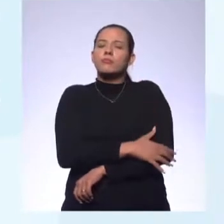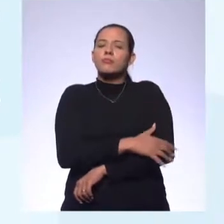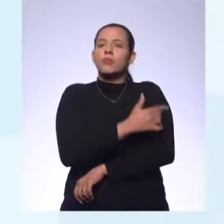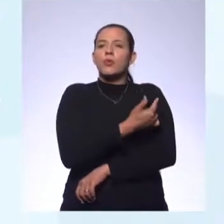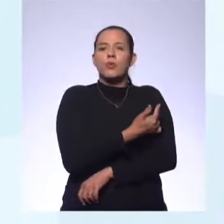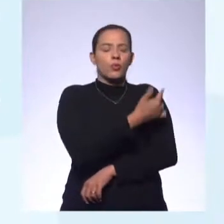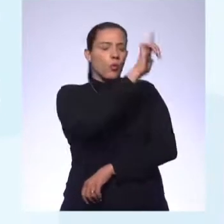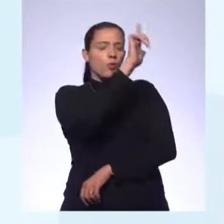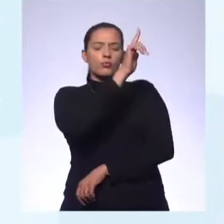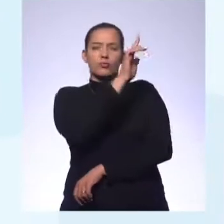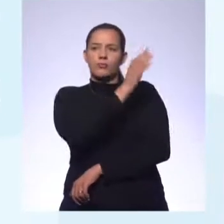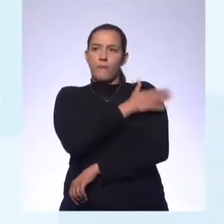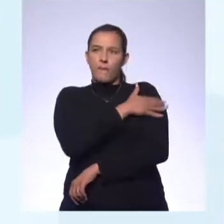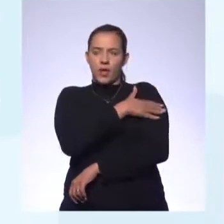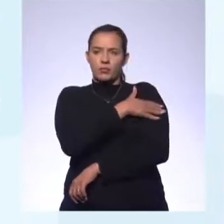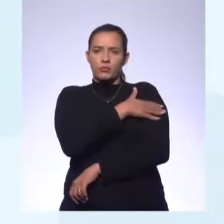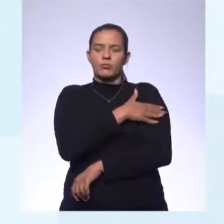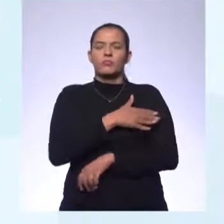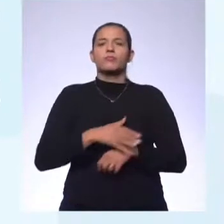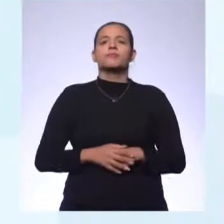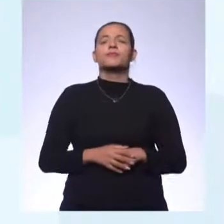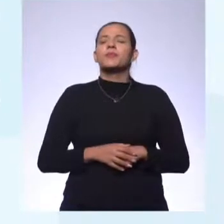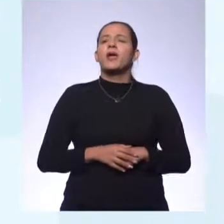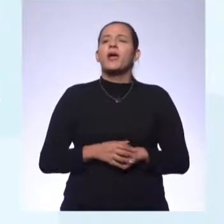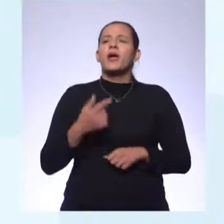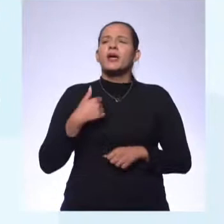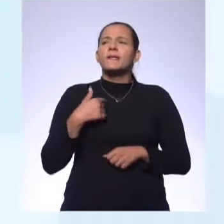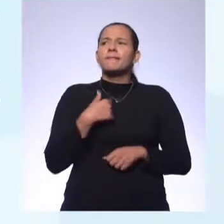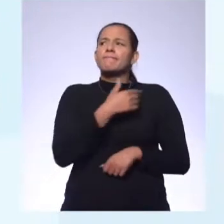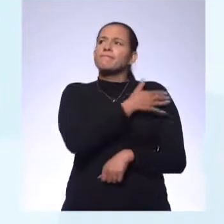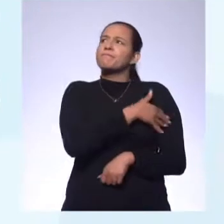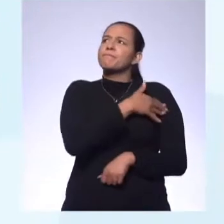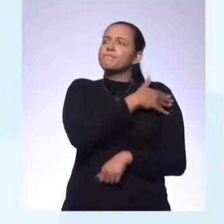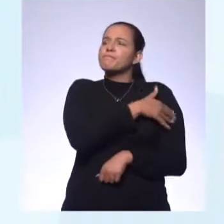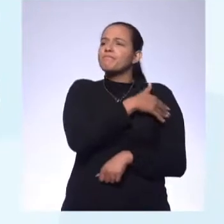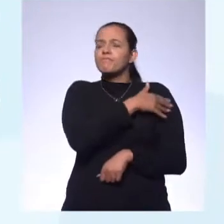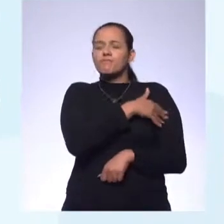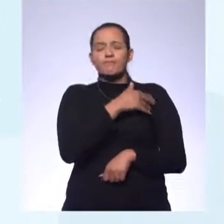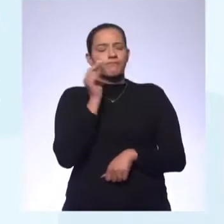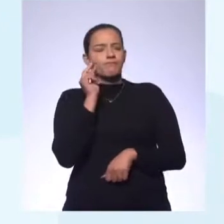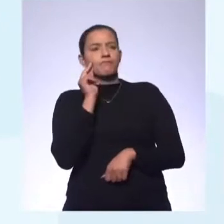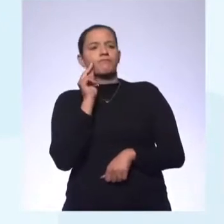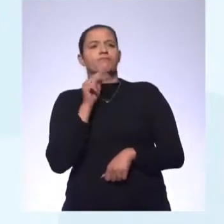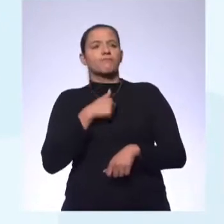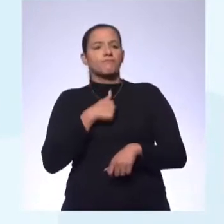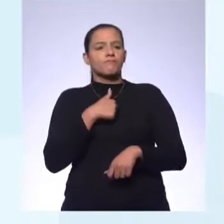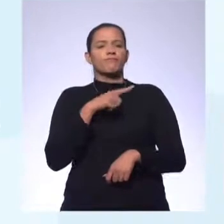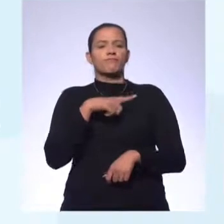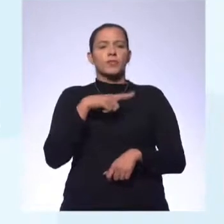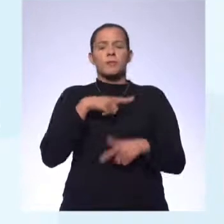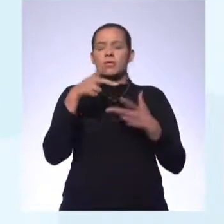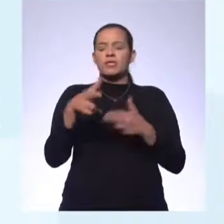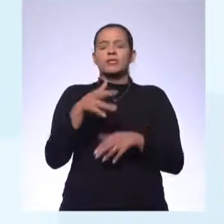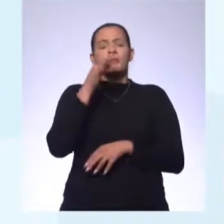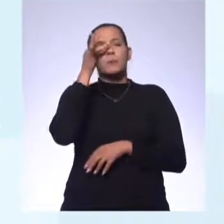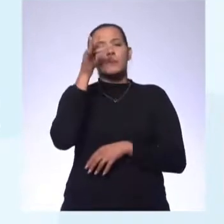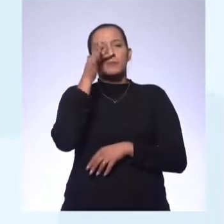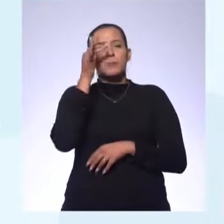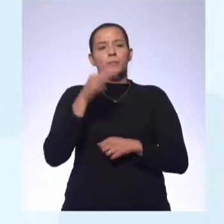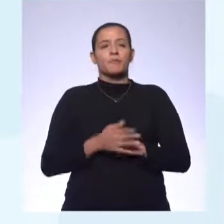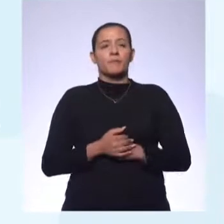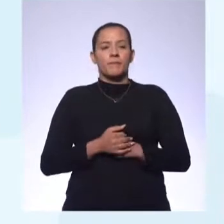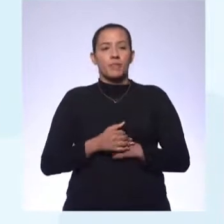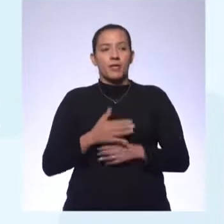um outro braço, que me parecia macio e aveludado como uma folha de rosa.